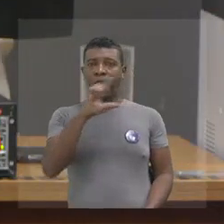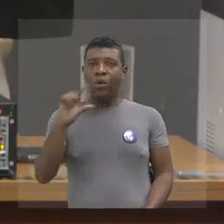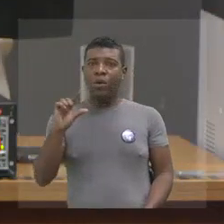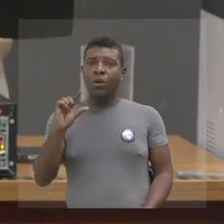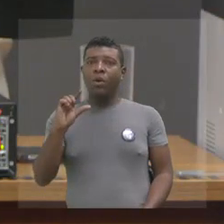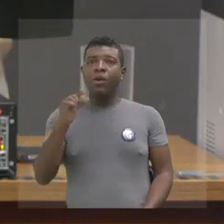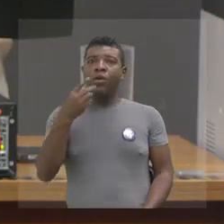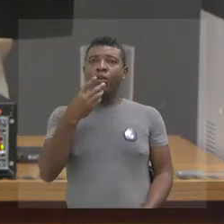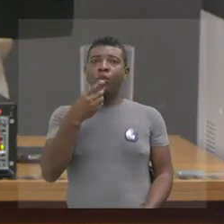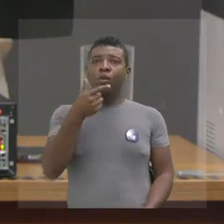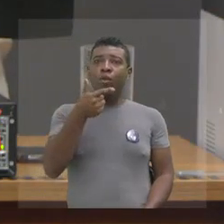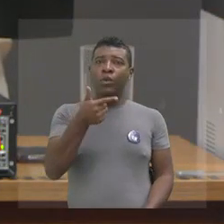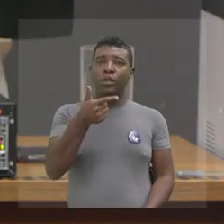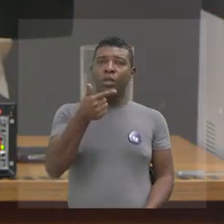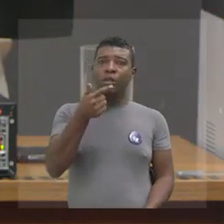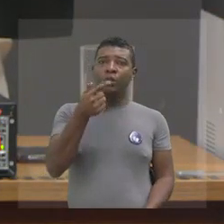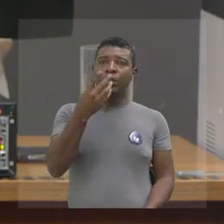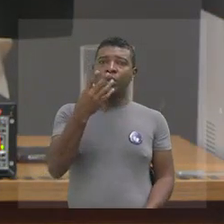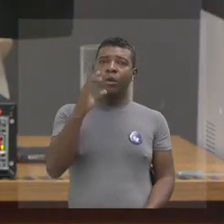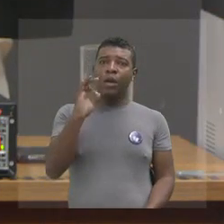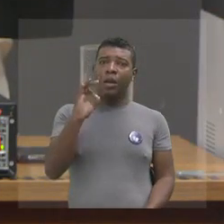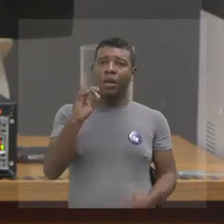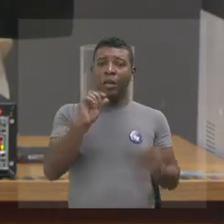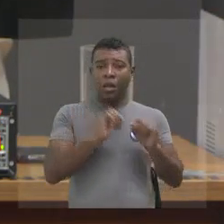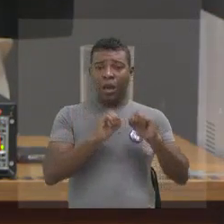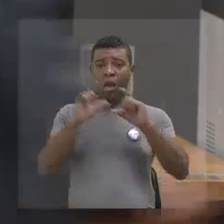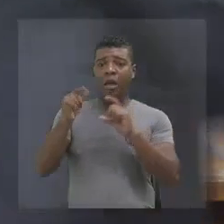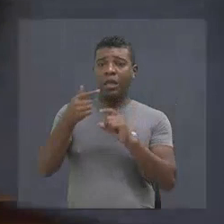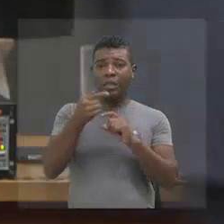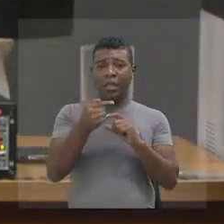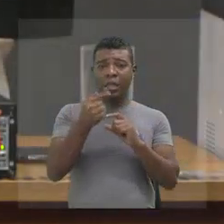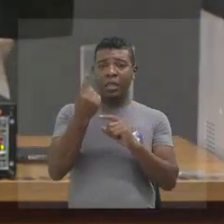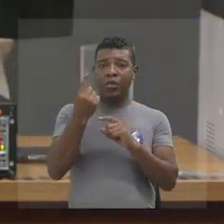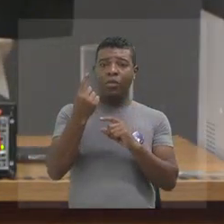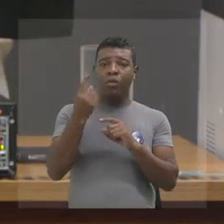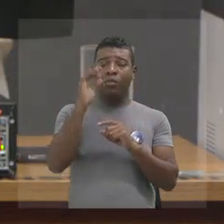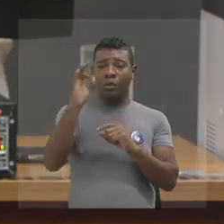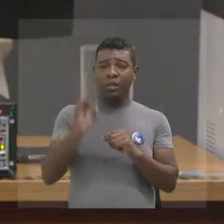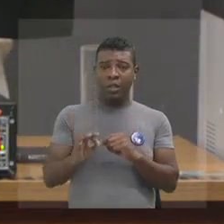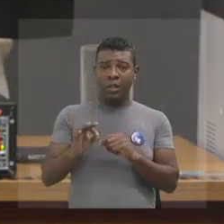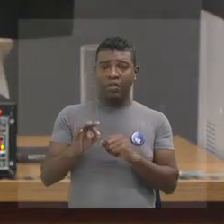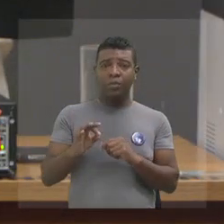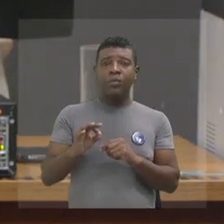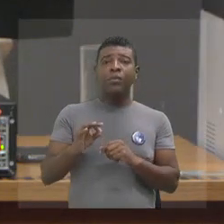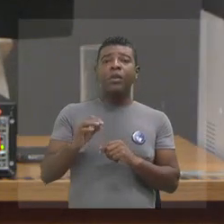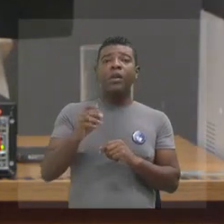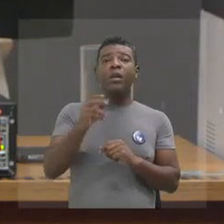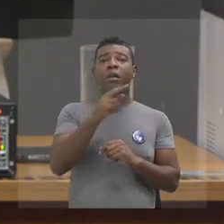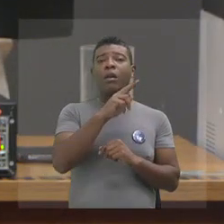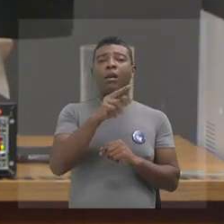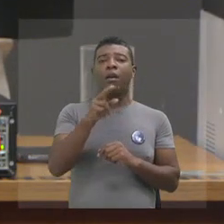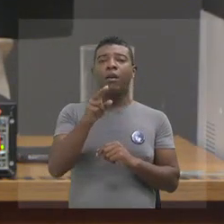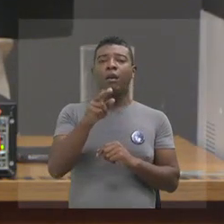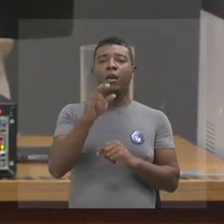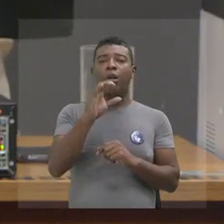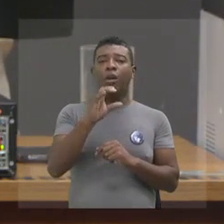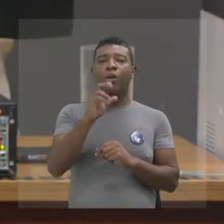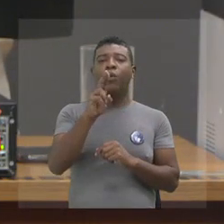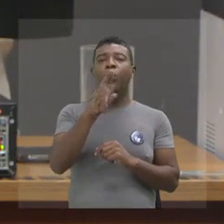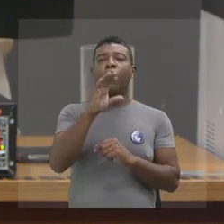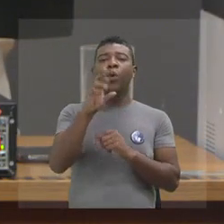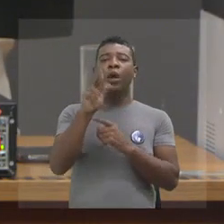um acréscimo de 71 por cento a Ucrânia saiu de 69 foi por 81 um acréscimo